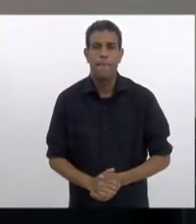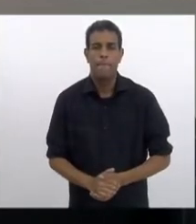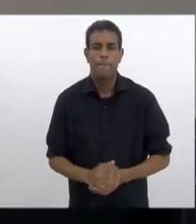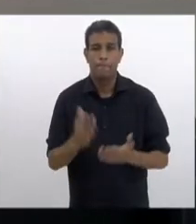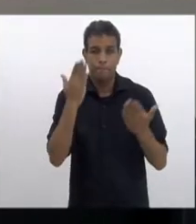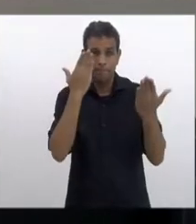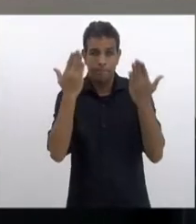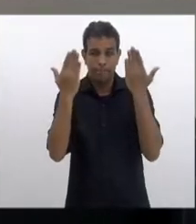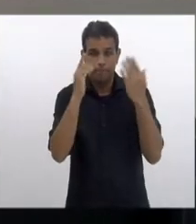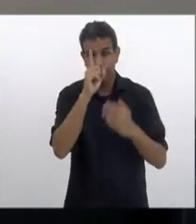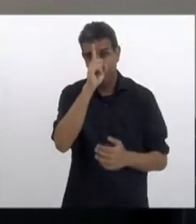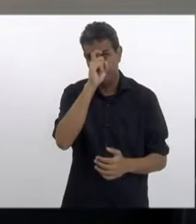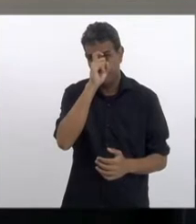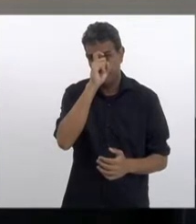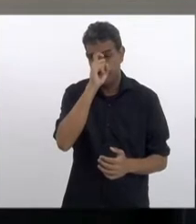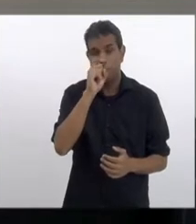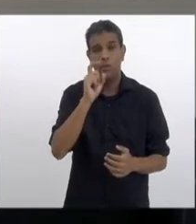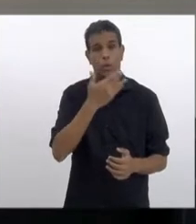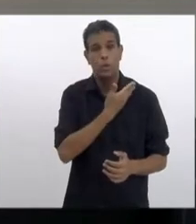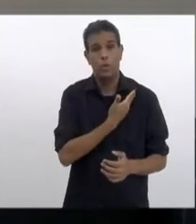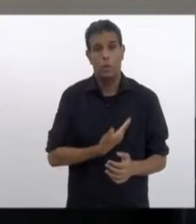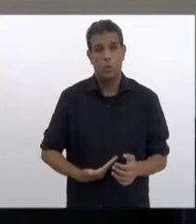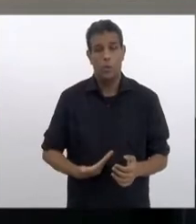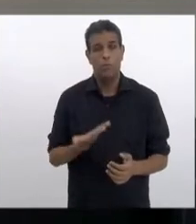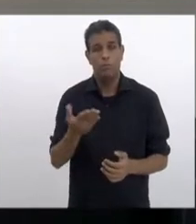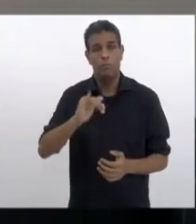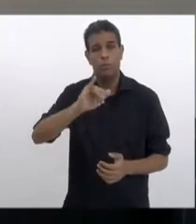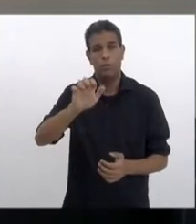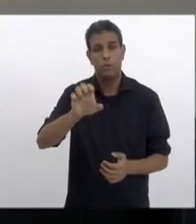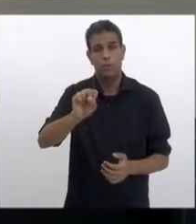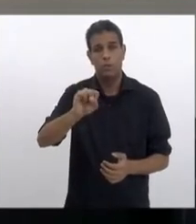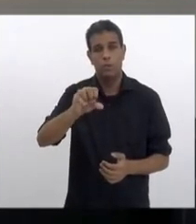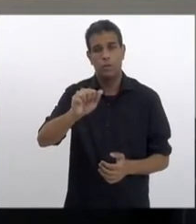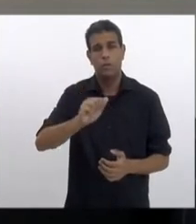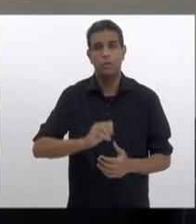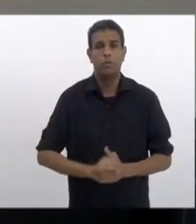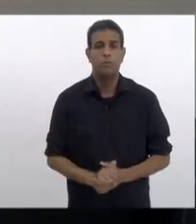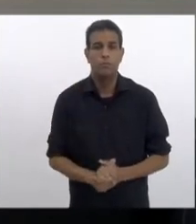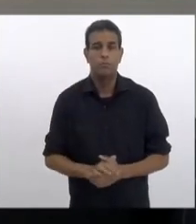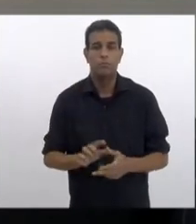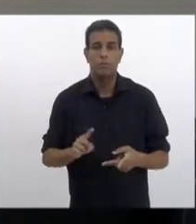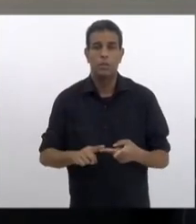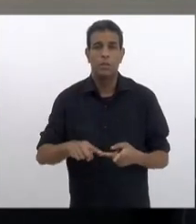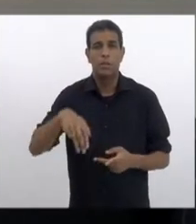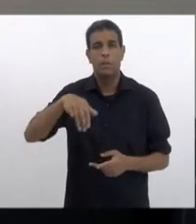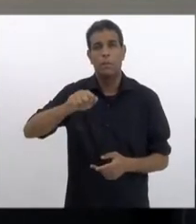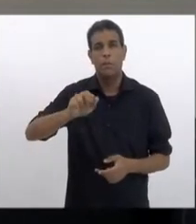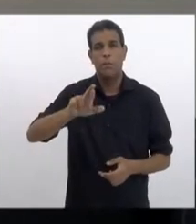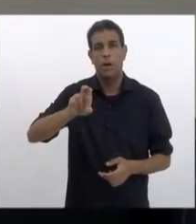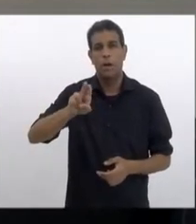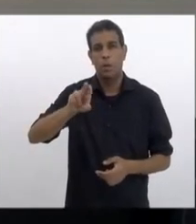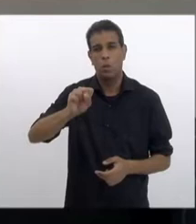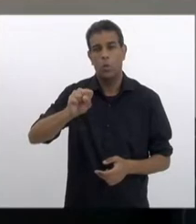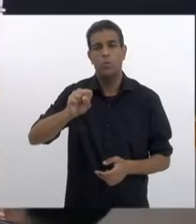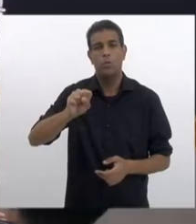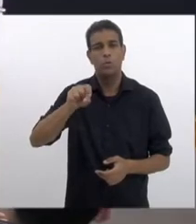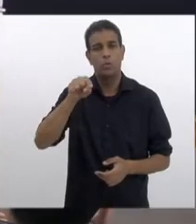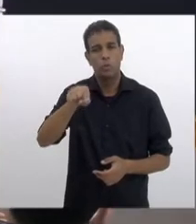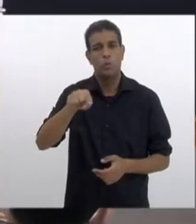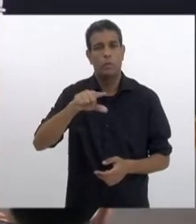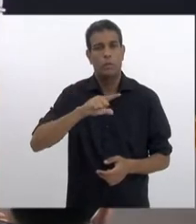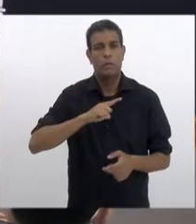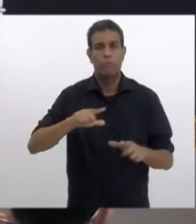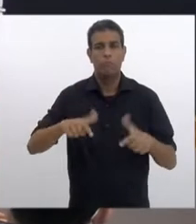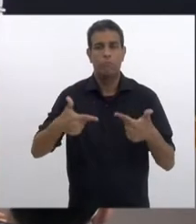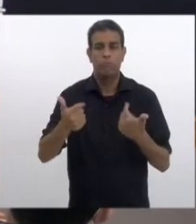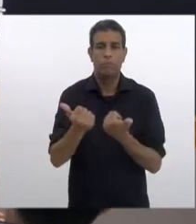psicóloga do hospital Adão Pereira Nunes, senhora Angélica Campos, o senhor Marcos Monteiro da Silva,